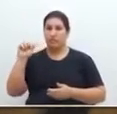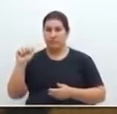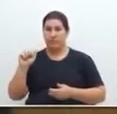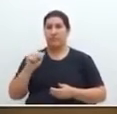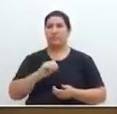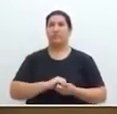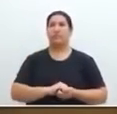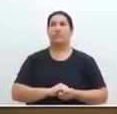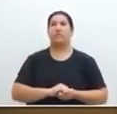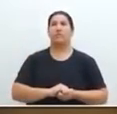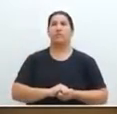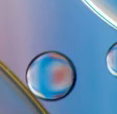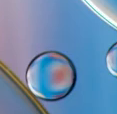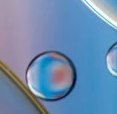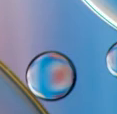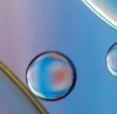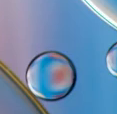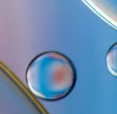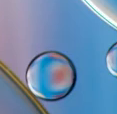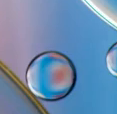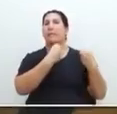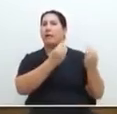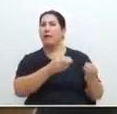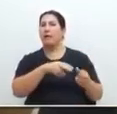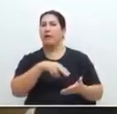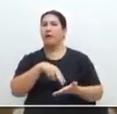para usar a palavra na Tribuna